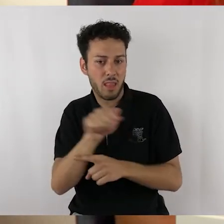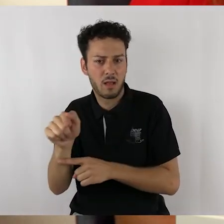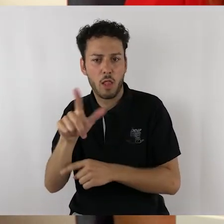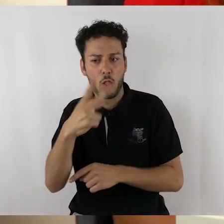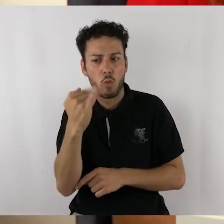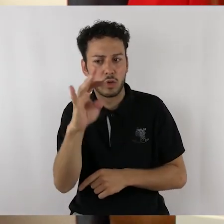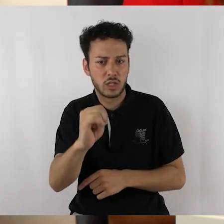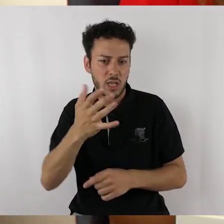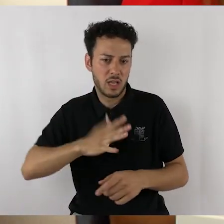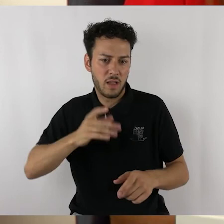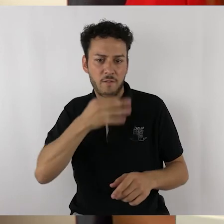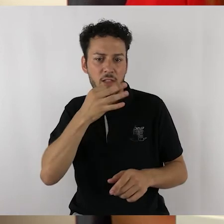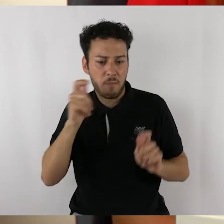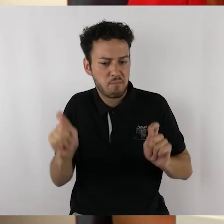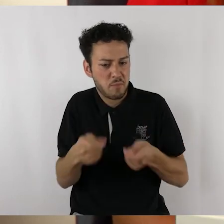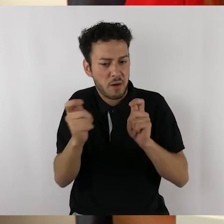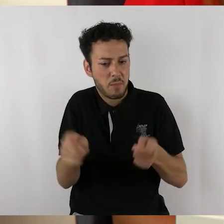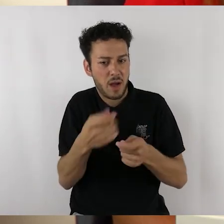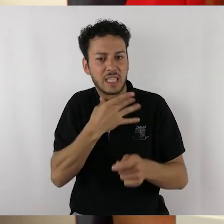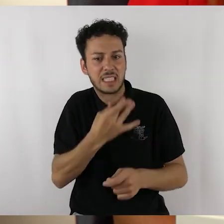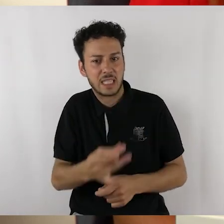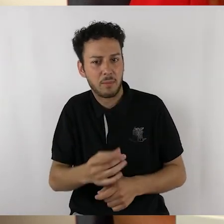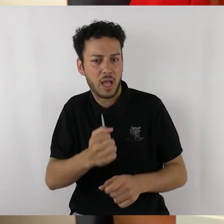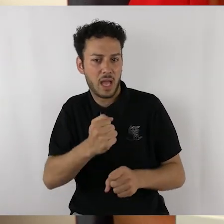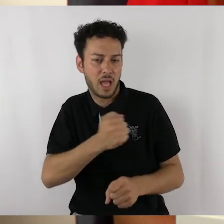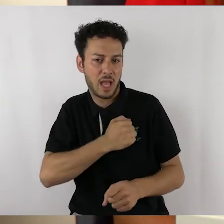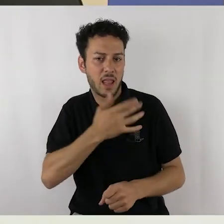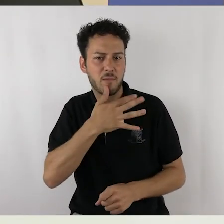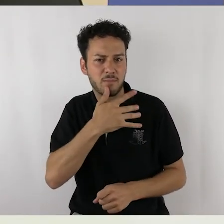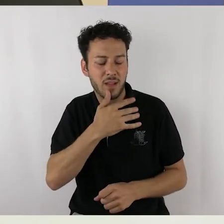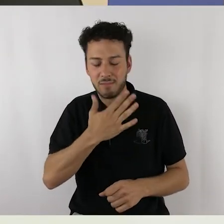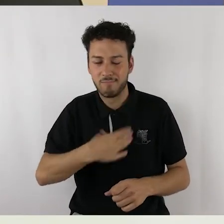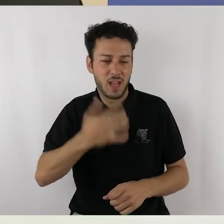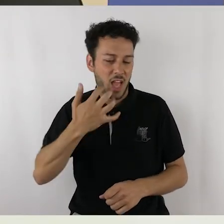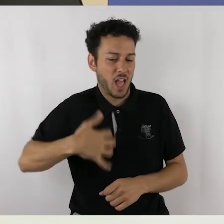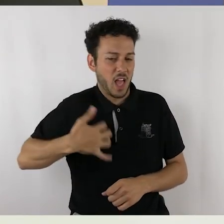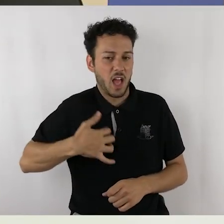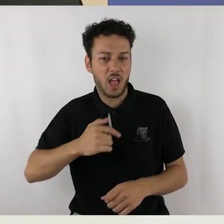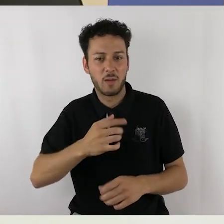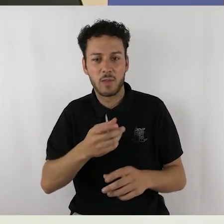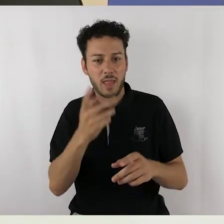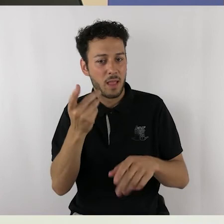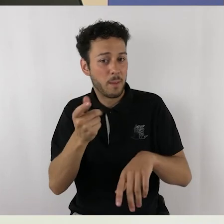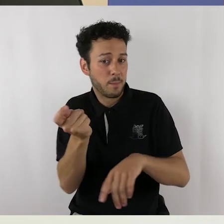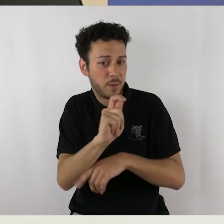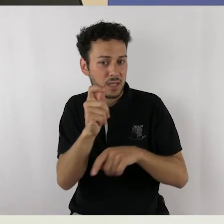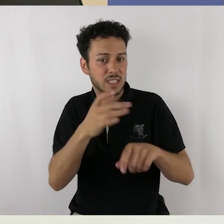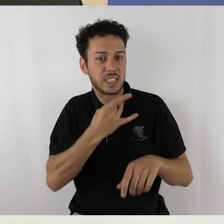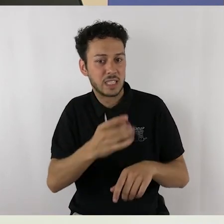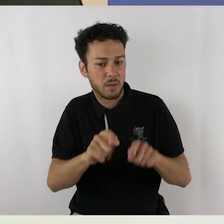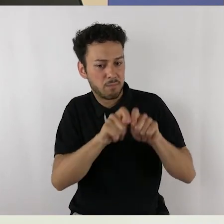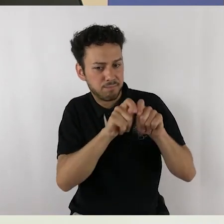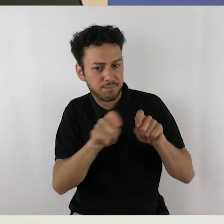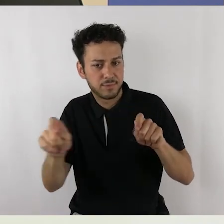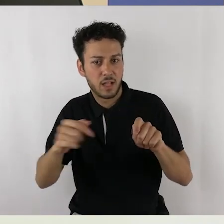então queres me falar um bocadinho sobre a campanha que vai estar associada no mês de setembro A Casa das Cores é Com muito gosto que durante todo o